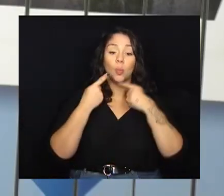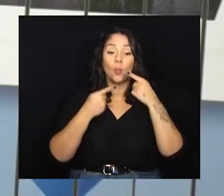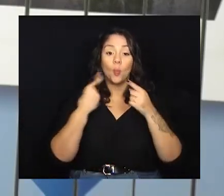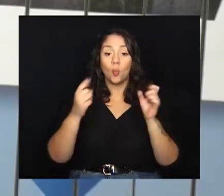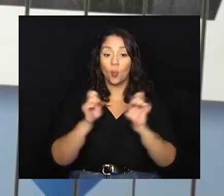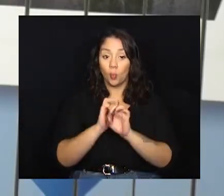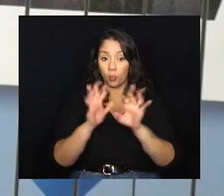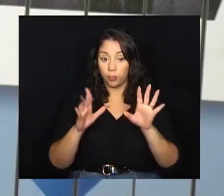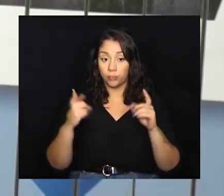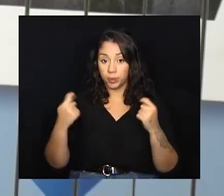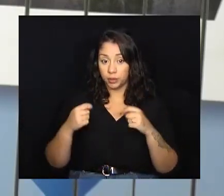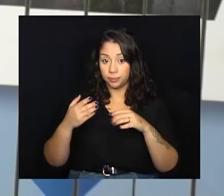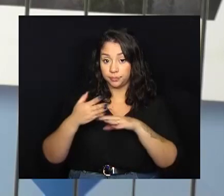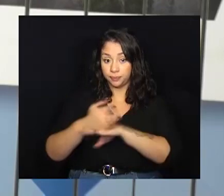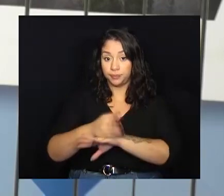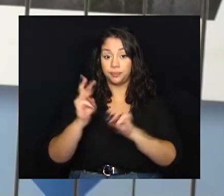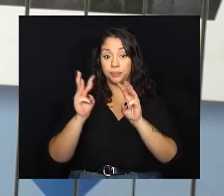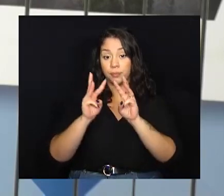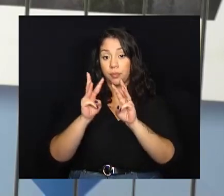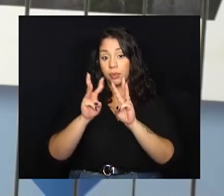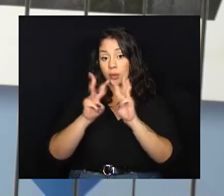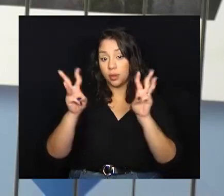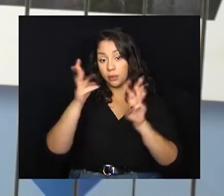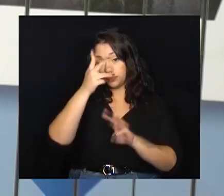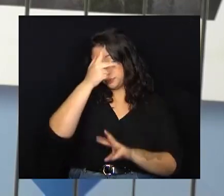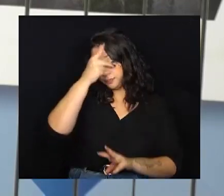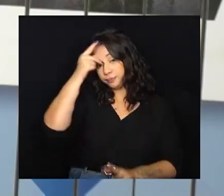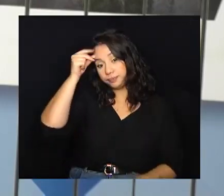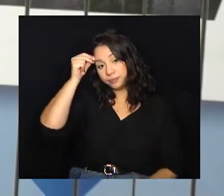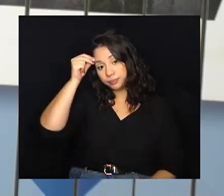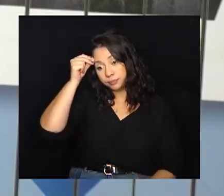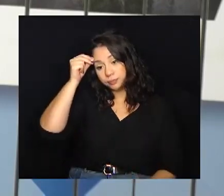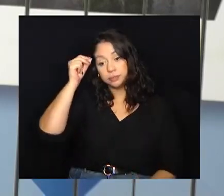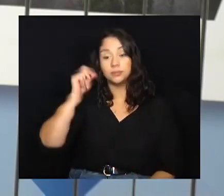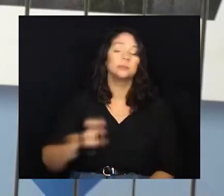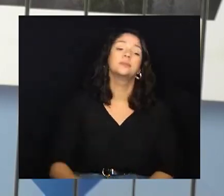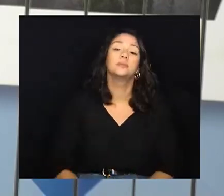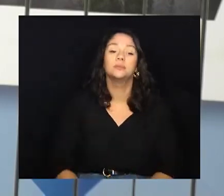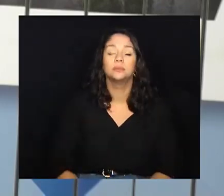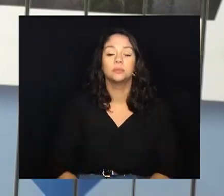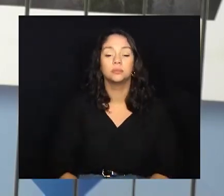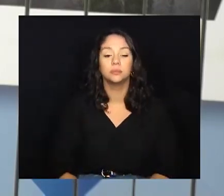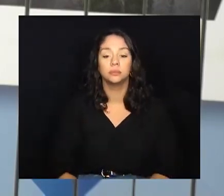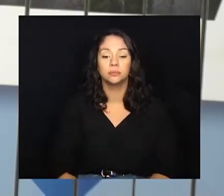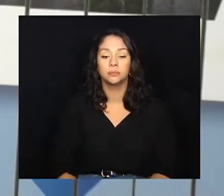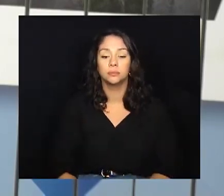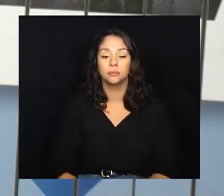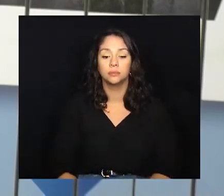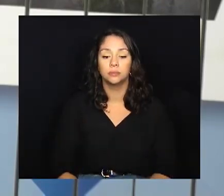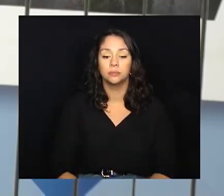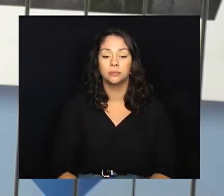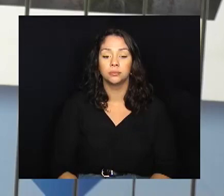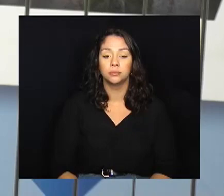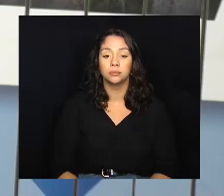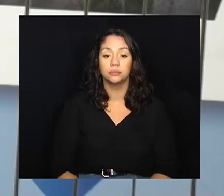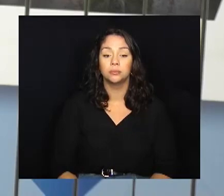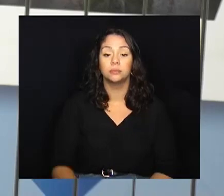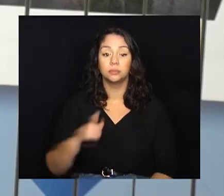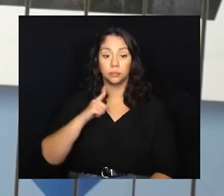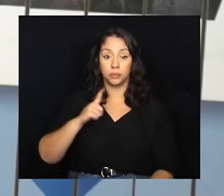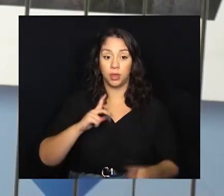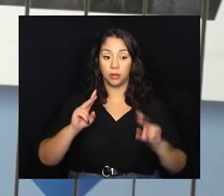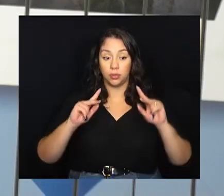Entra lá no site da prefeitura que é o portal ponto Campinas ponto sp.gov.br lá tem um